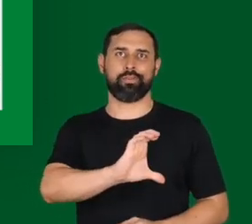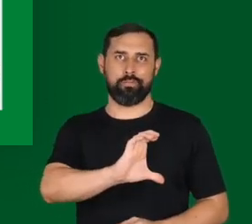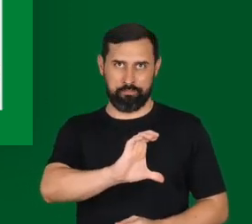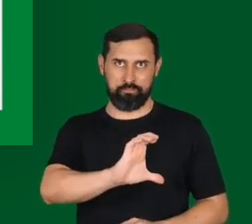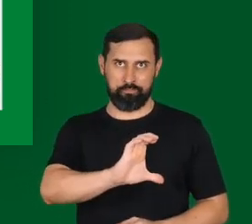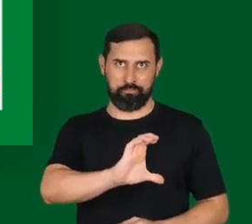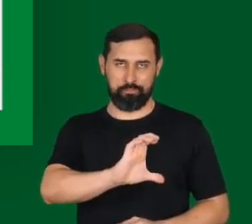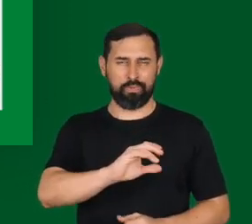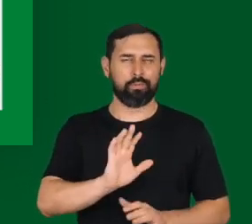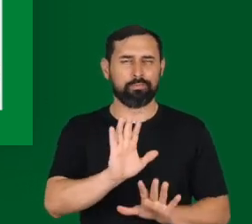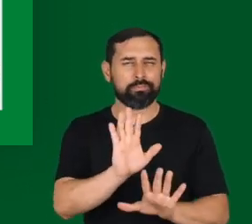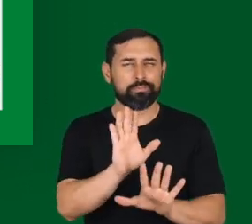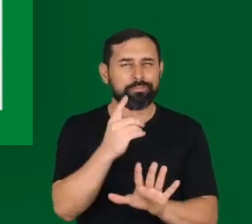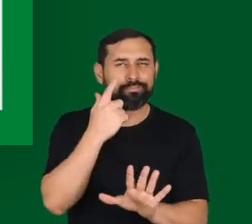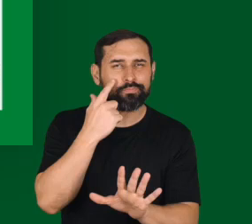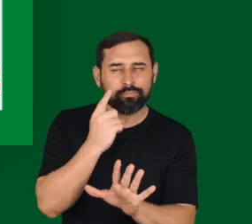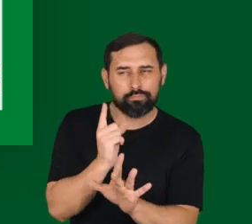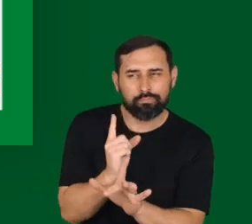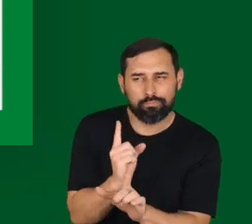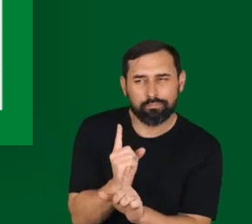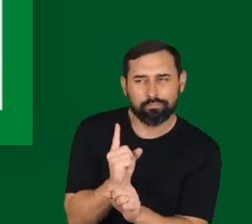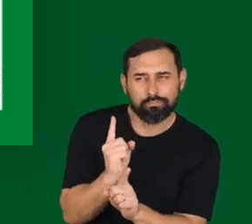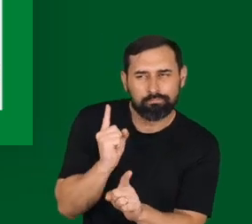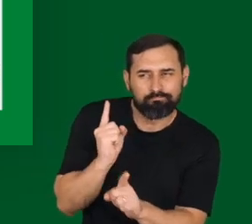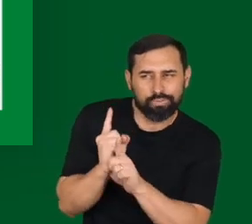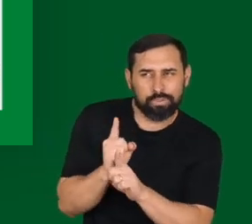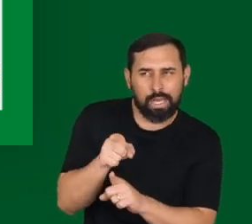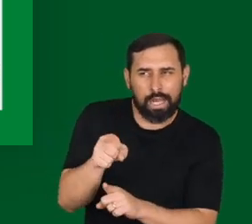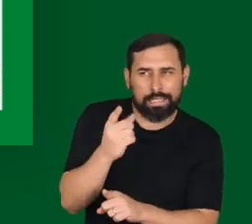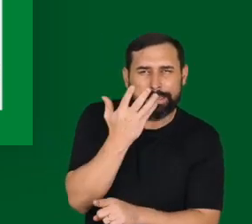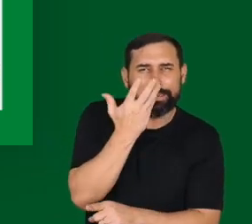o débito cardíaco. Então, qual o melhor sinal